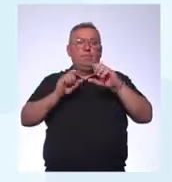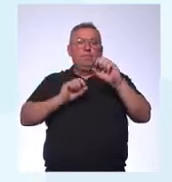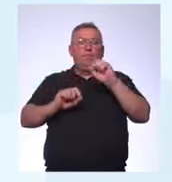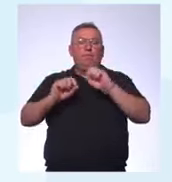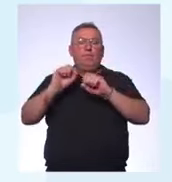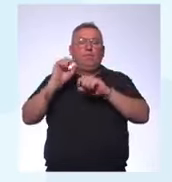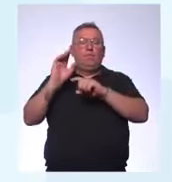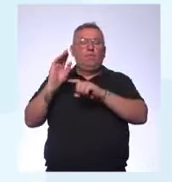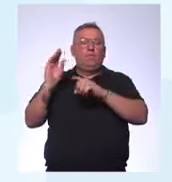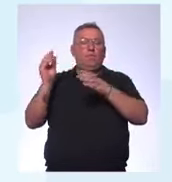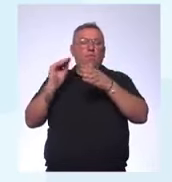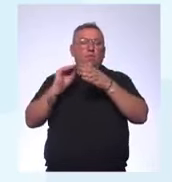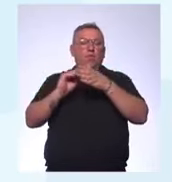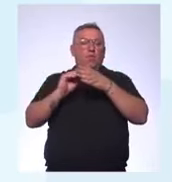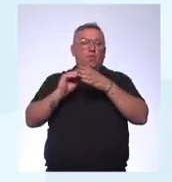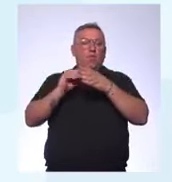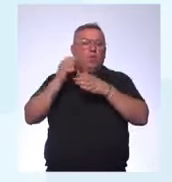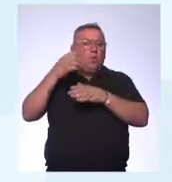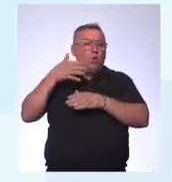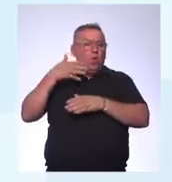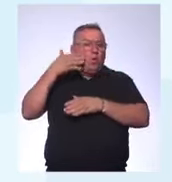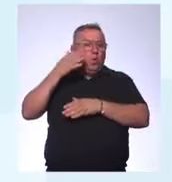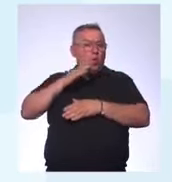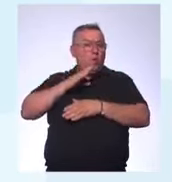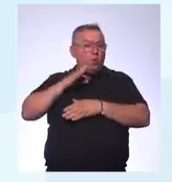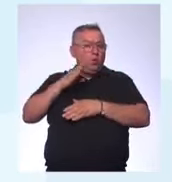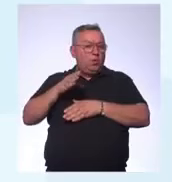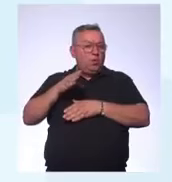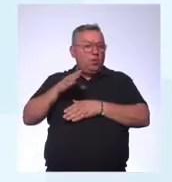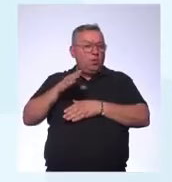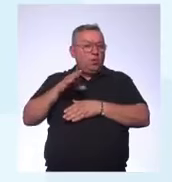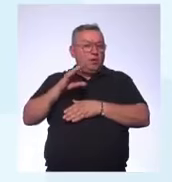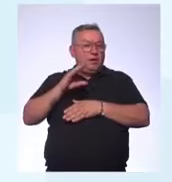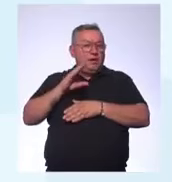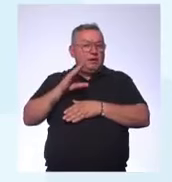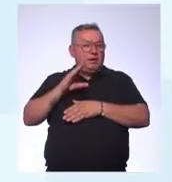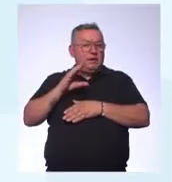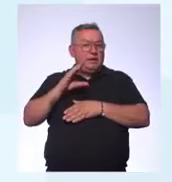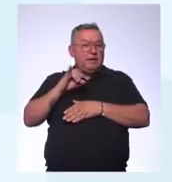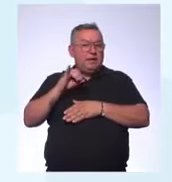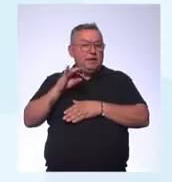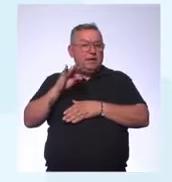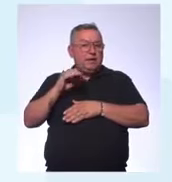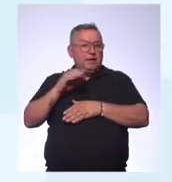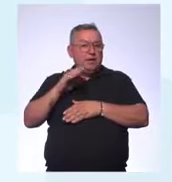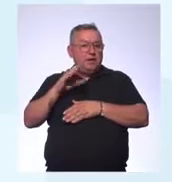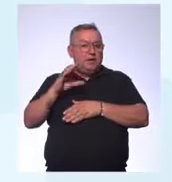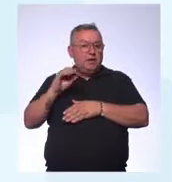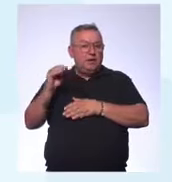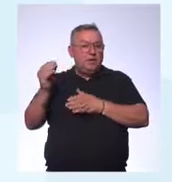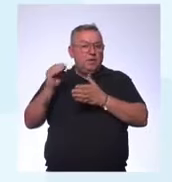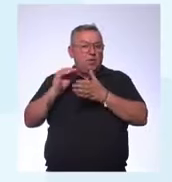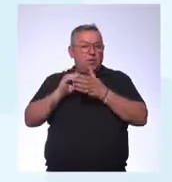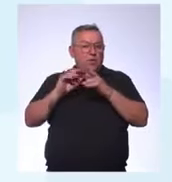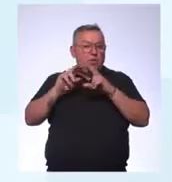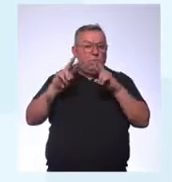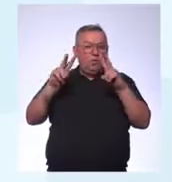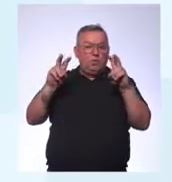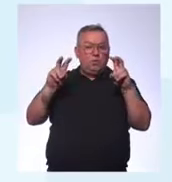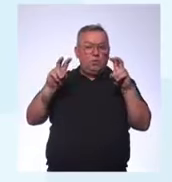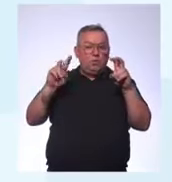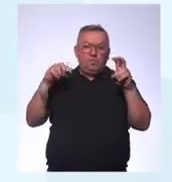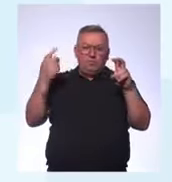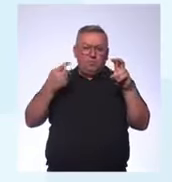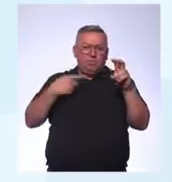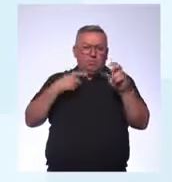de colocar um discurso direto aí, né? Uma citação. E aí falava-se que a gente precisaria colocar isso entre aspas. E foi o que